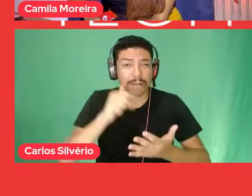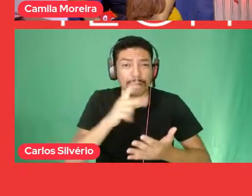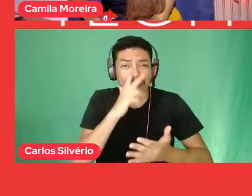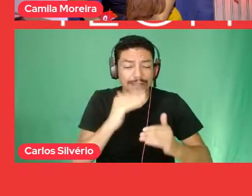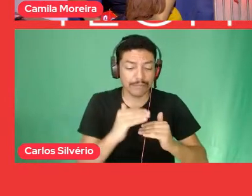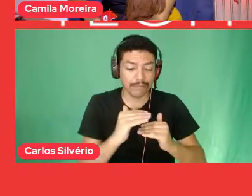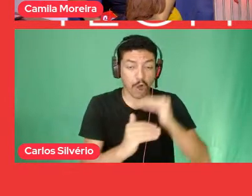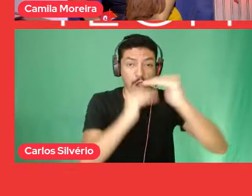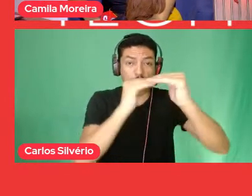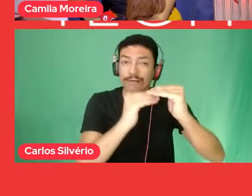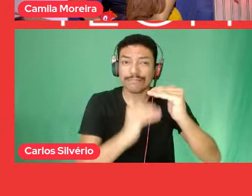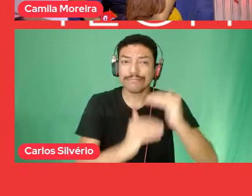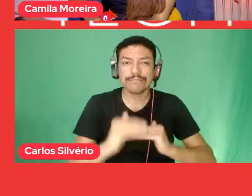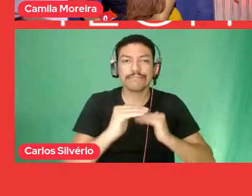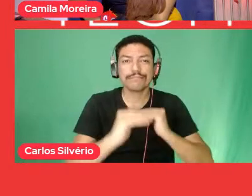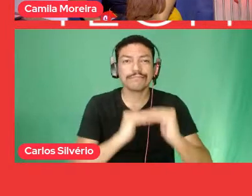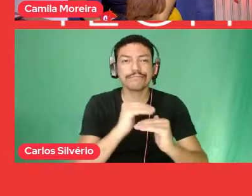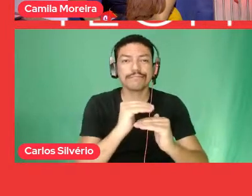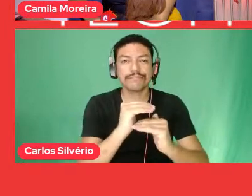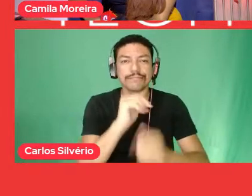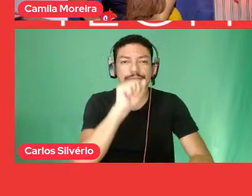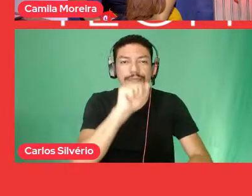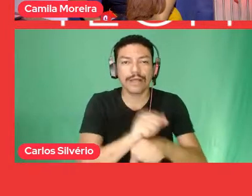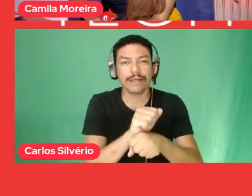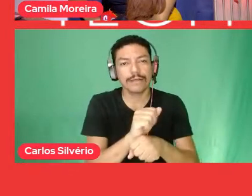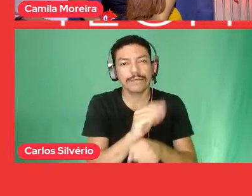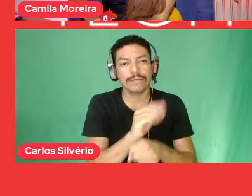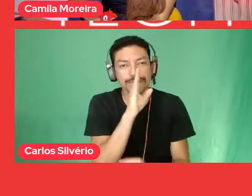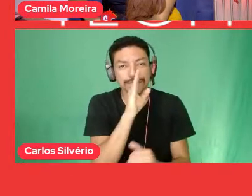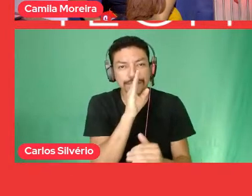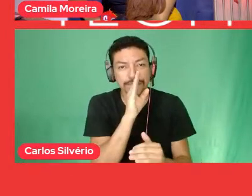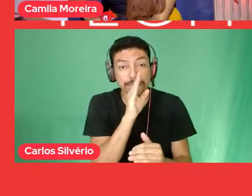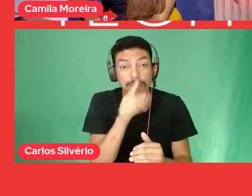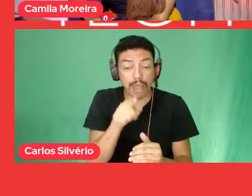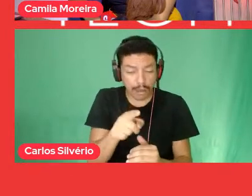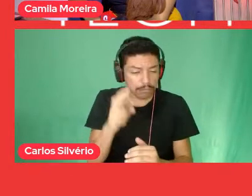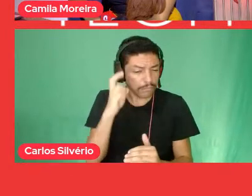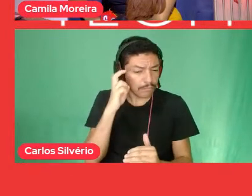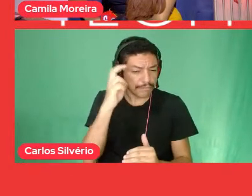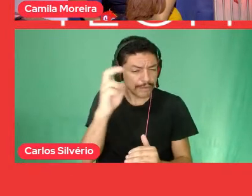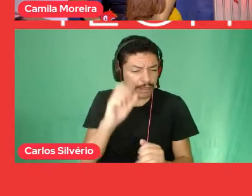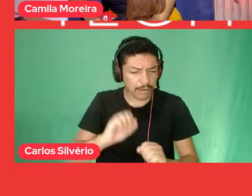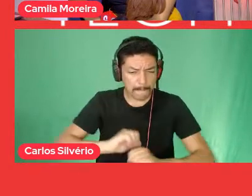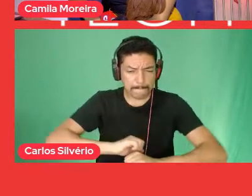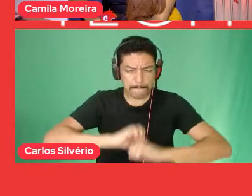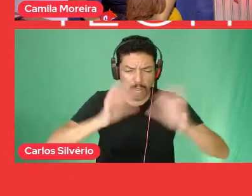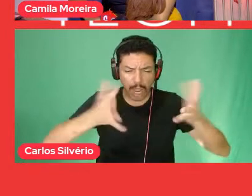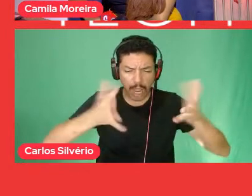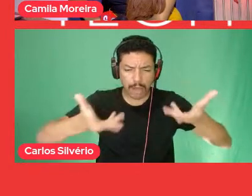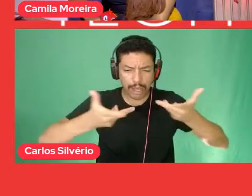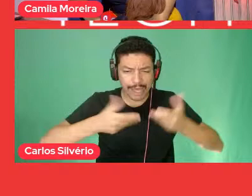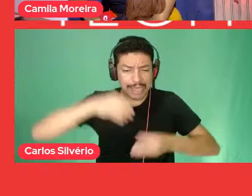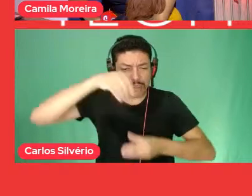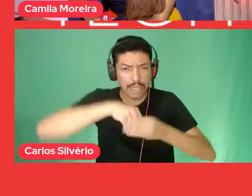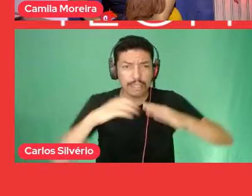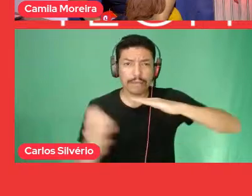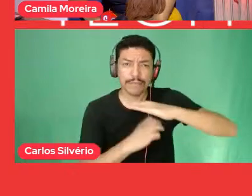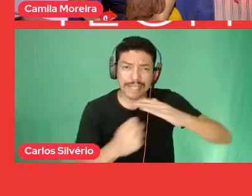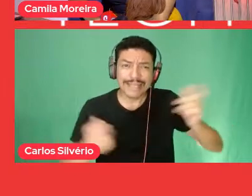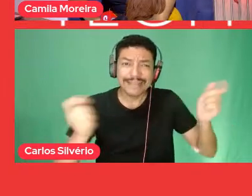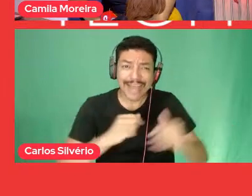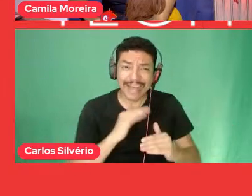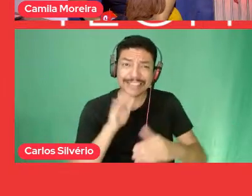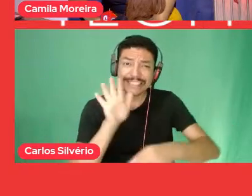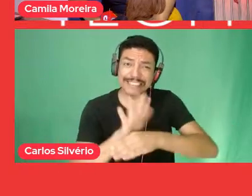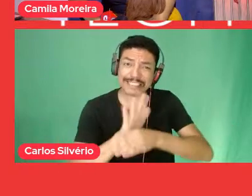e a gente pode alavancar essas carreiras e ter mulheres brilhantes, né, que já estão nas nossas empresas,